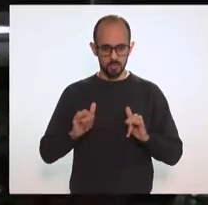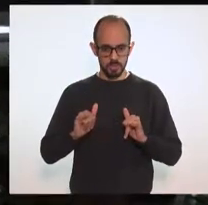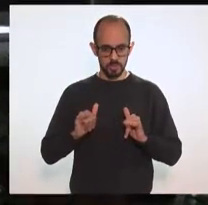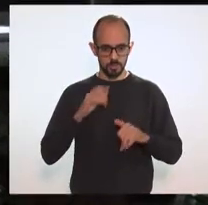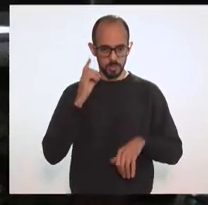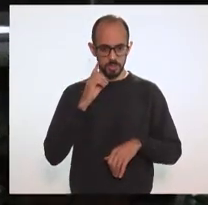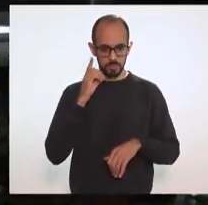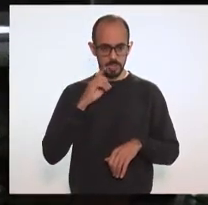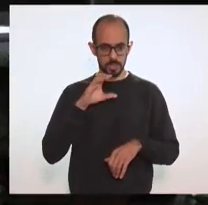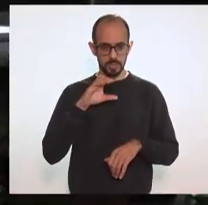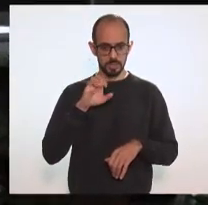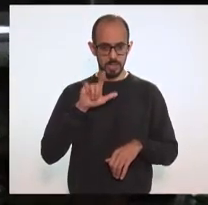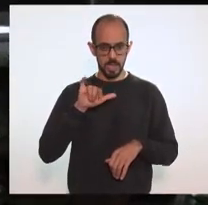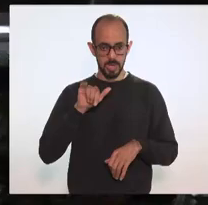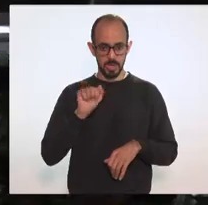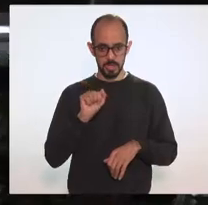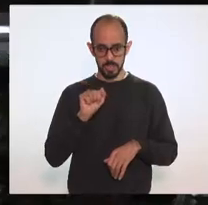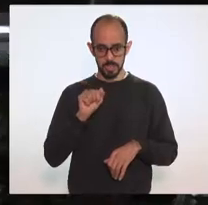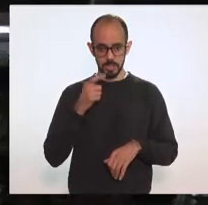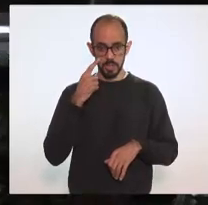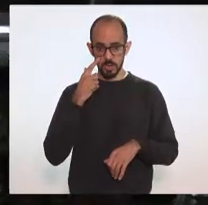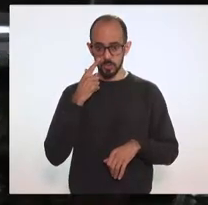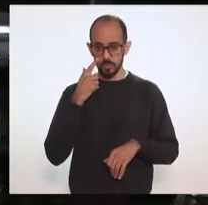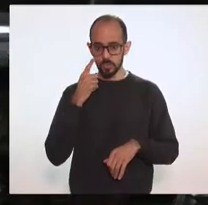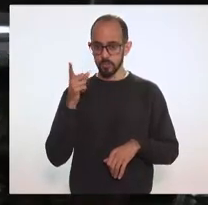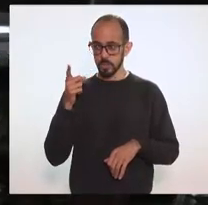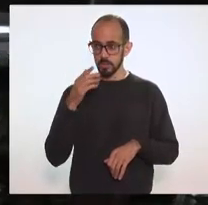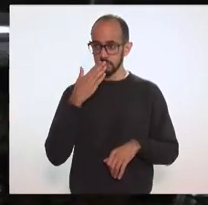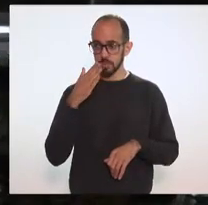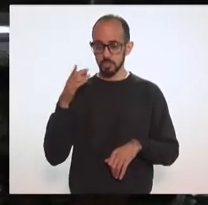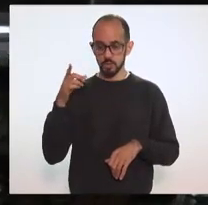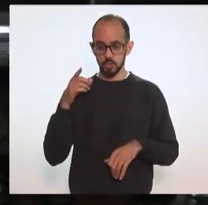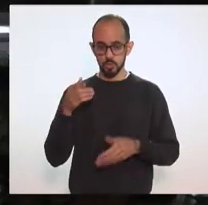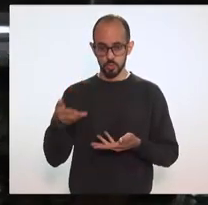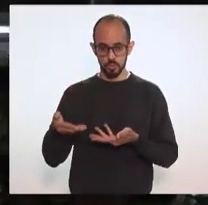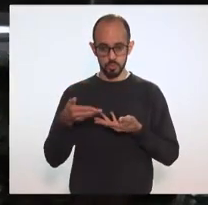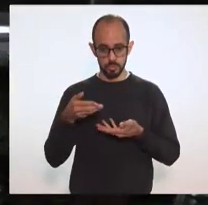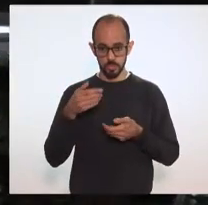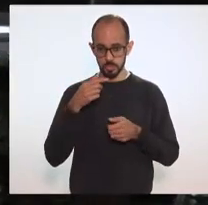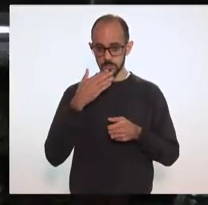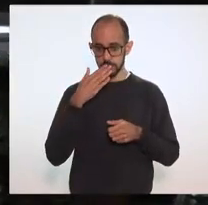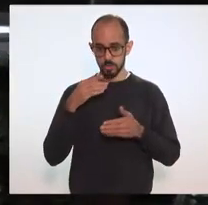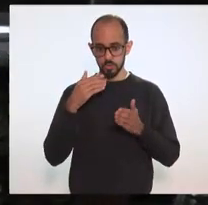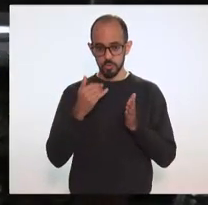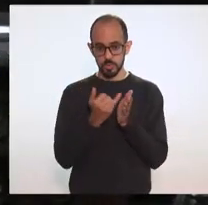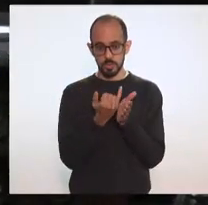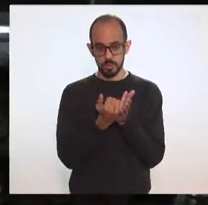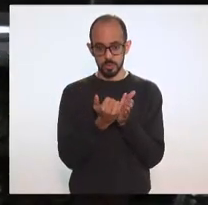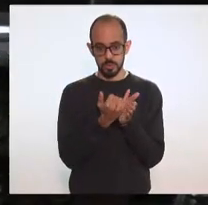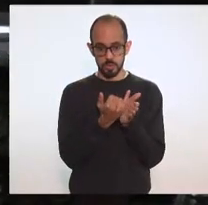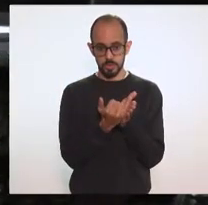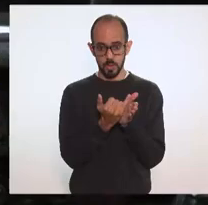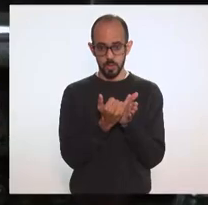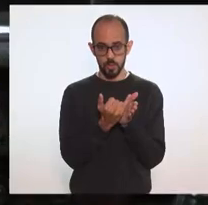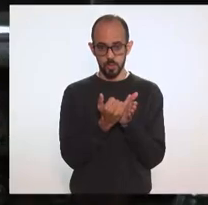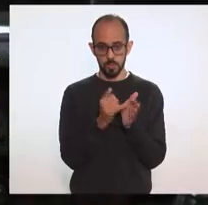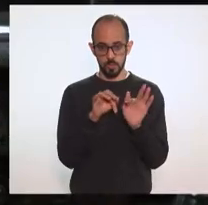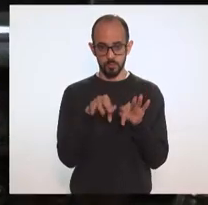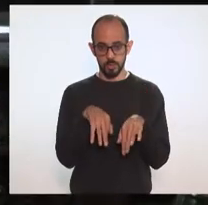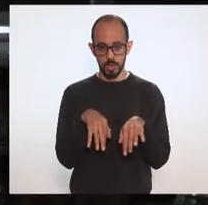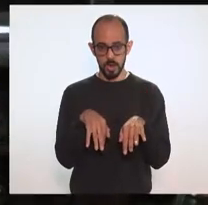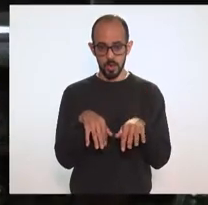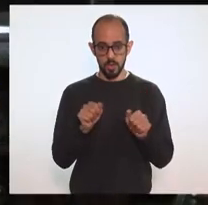para deputada Célia Jordão que acabei de ver que pediu solicitou a inscrição para o expediente